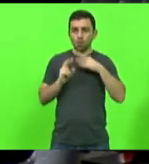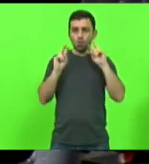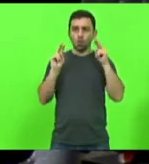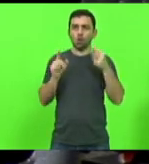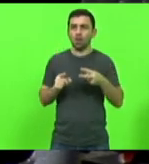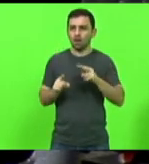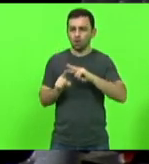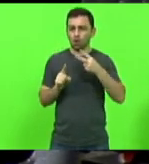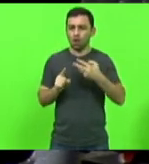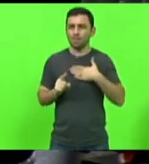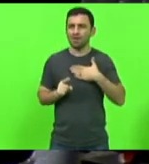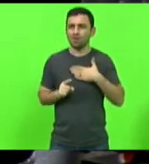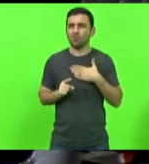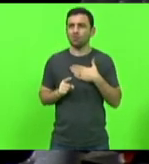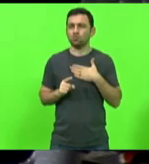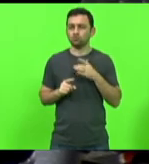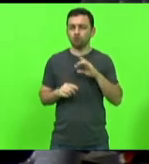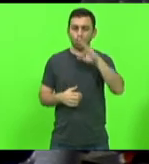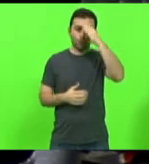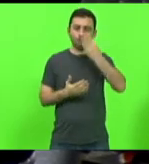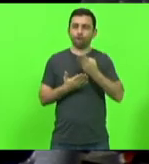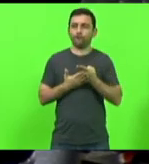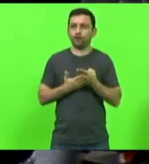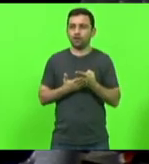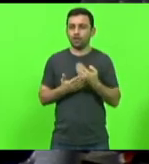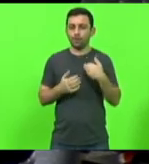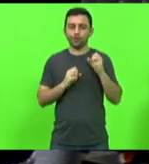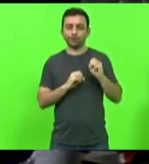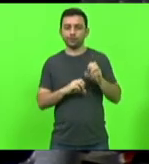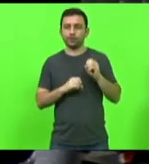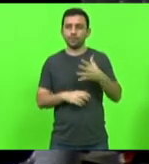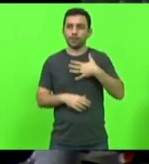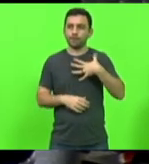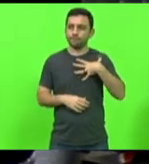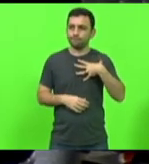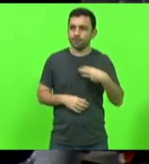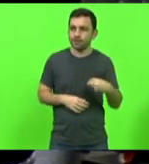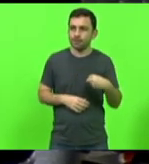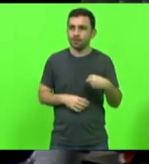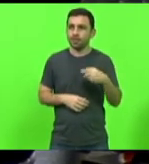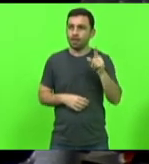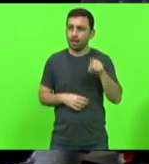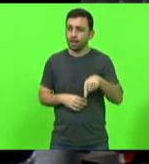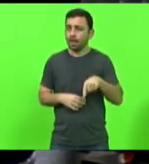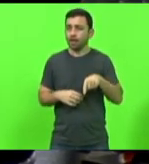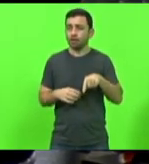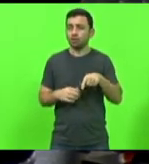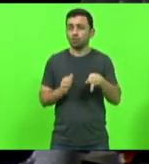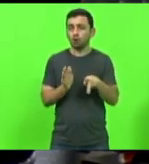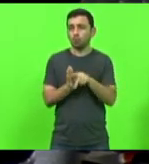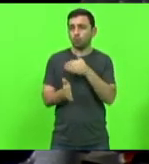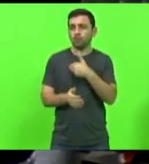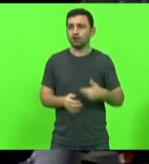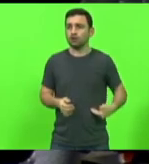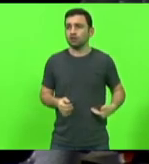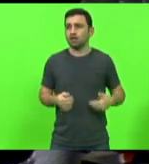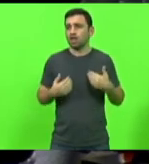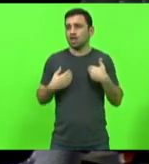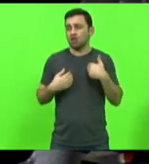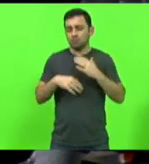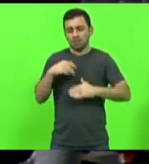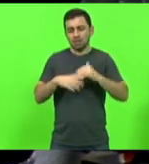nossa crença e sob a nossa fé. Eu eduquei minhas filhas em escolas regulares e não teria talento nem